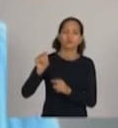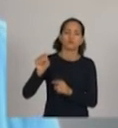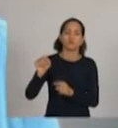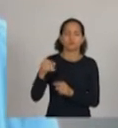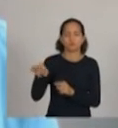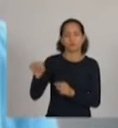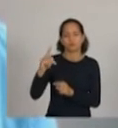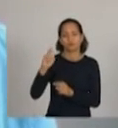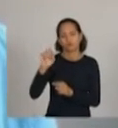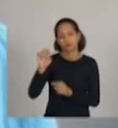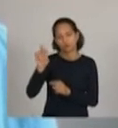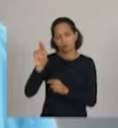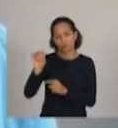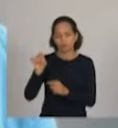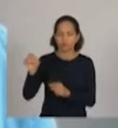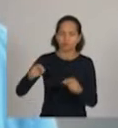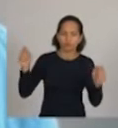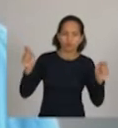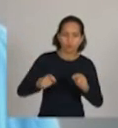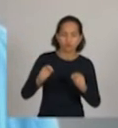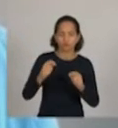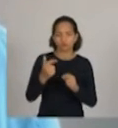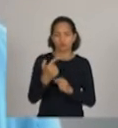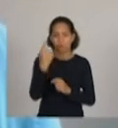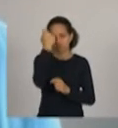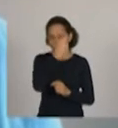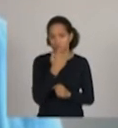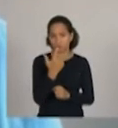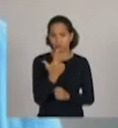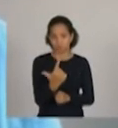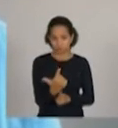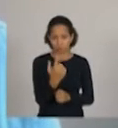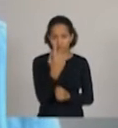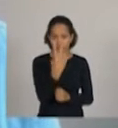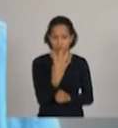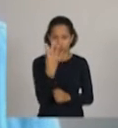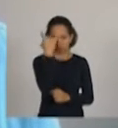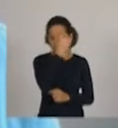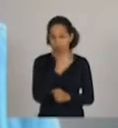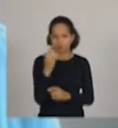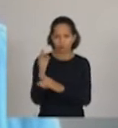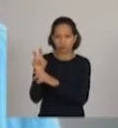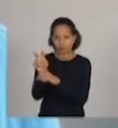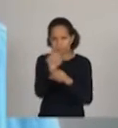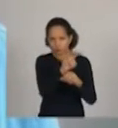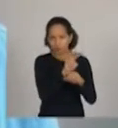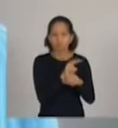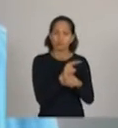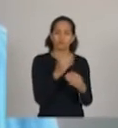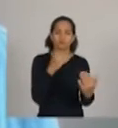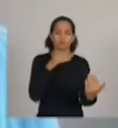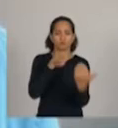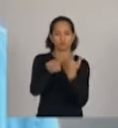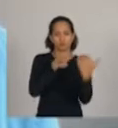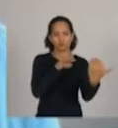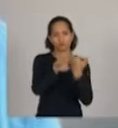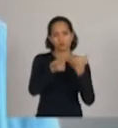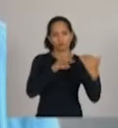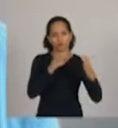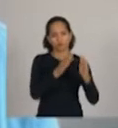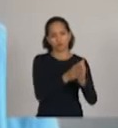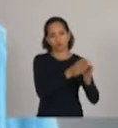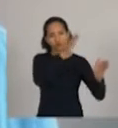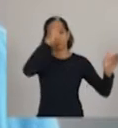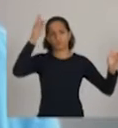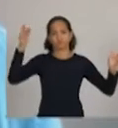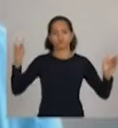portuária, permitindo a operação 24 horas por dia, ampliação do número de faixas da Avenida Alexandre Goás,